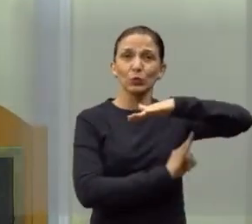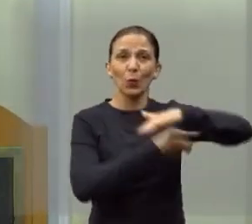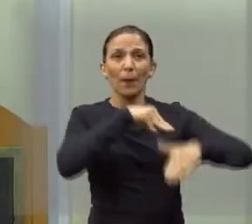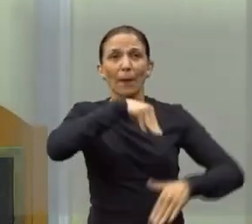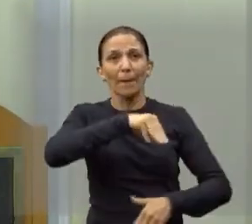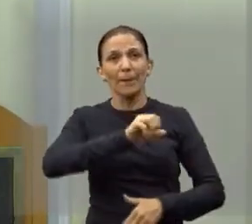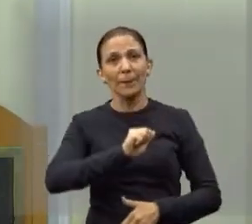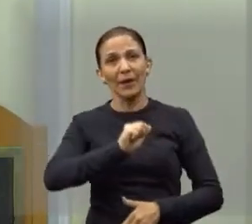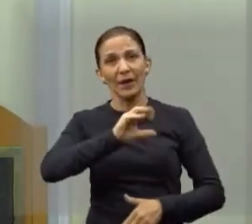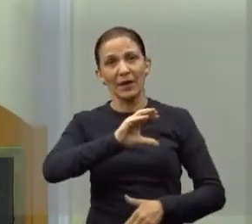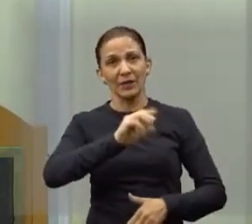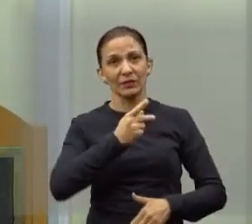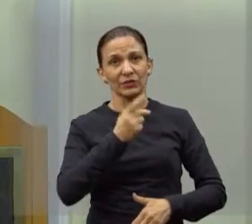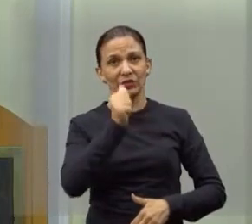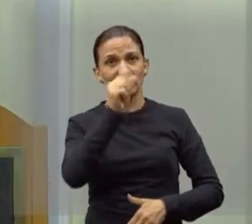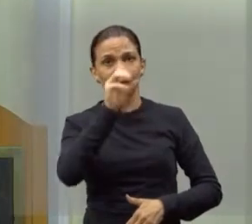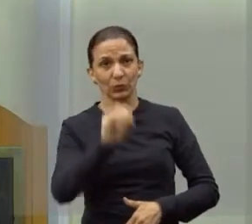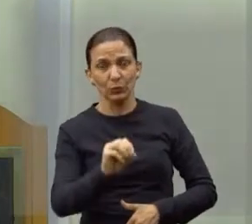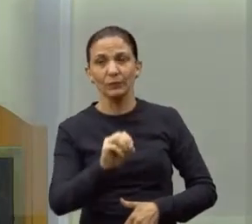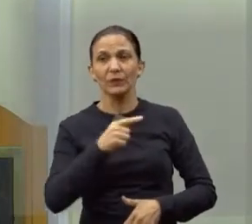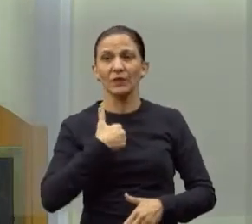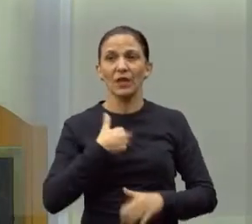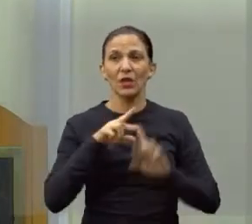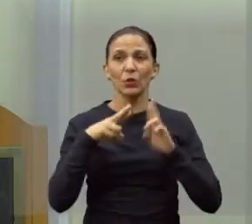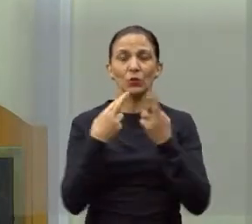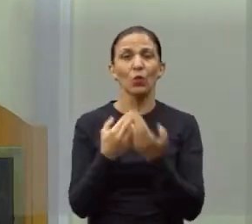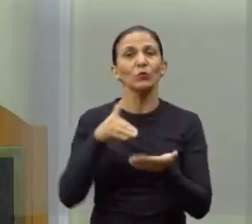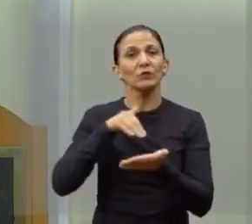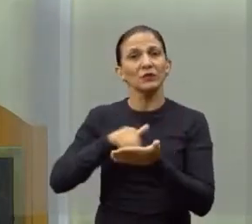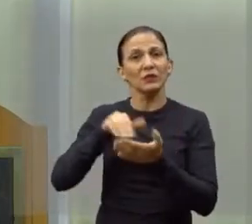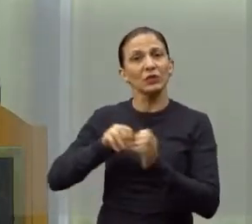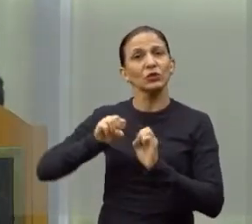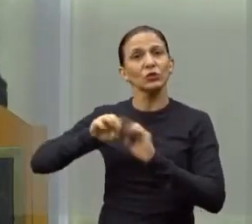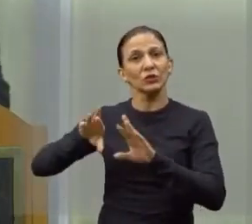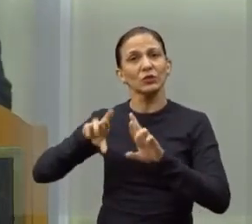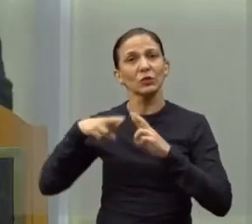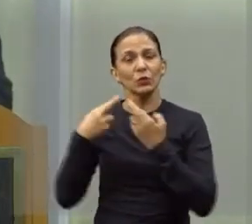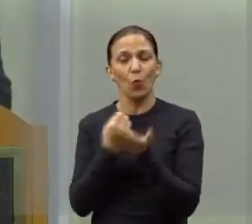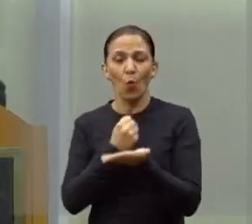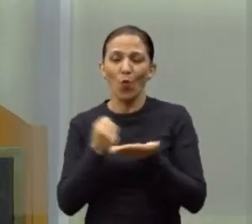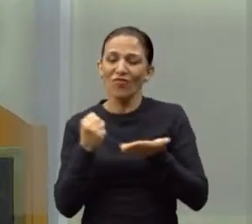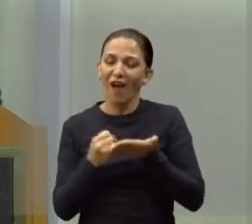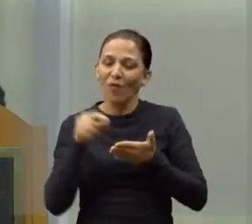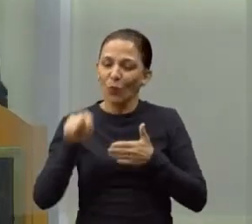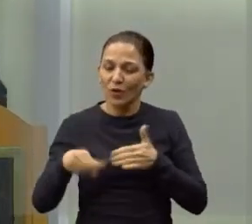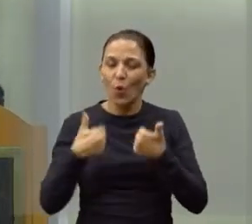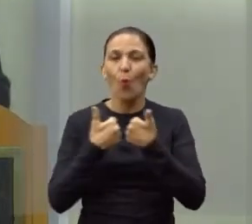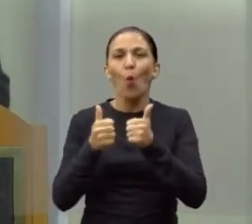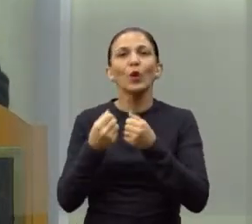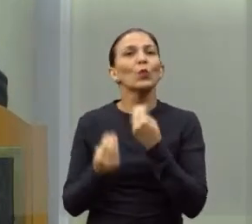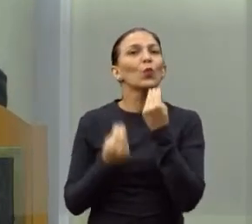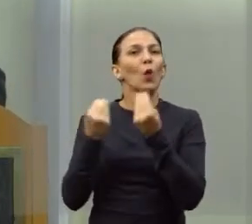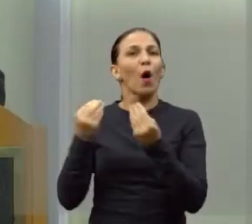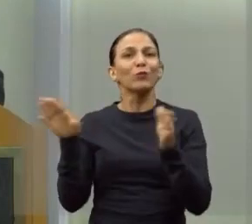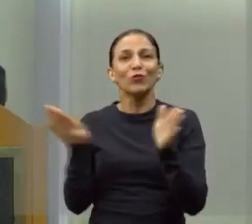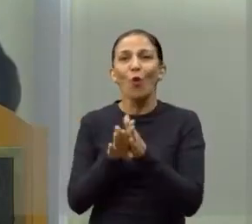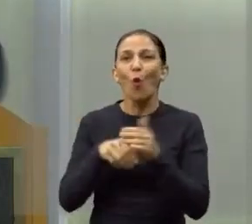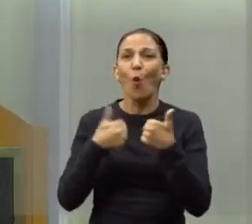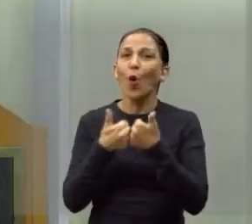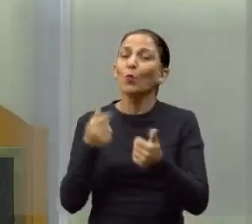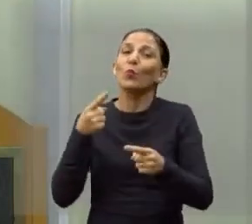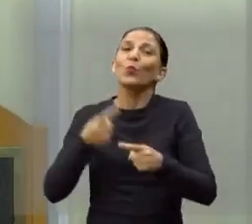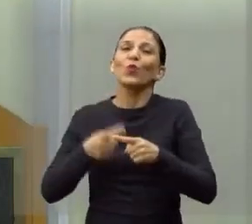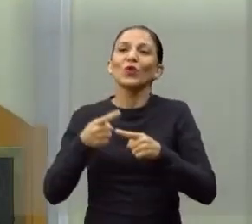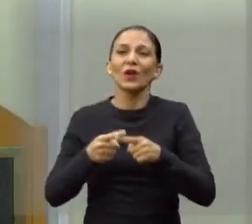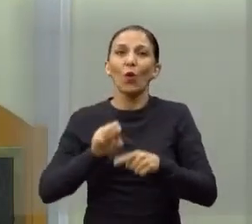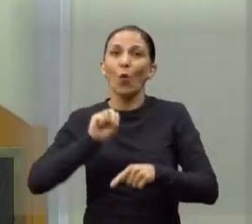atrás, eu me reuni com a secretária de Educação para saber exatamente o que aconteceu nesse contrato, por que esses ônibus não chegaram, ou